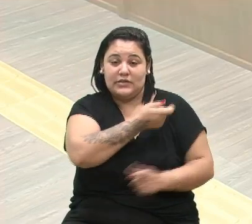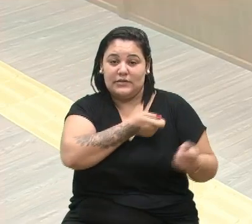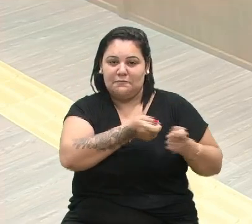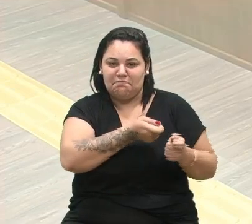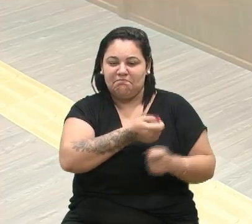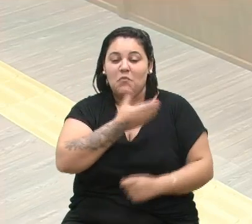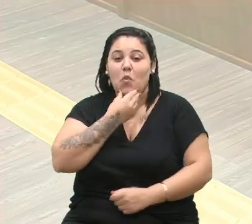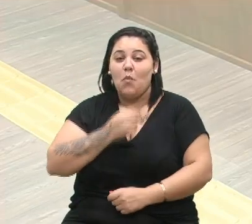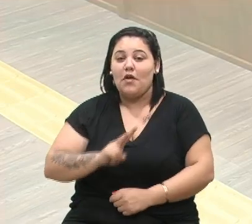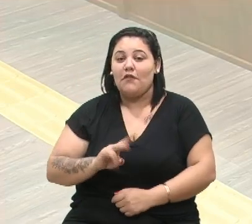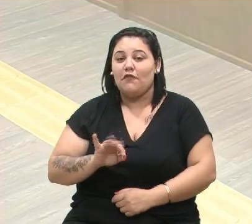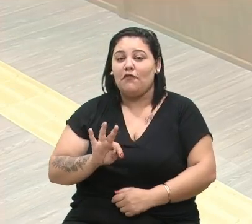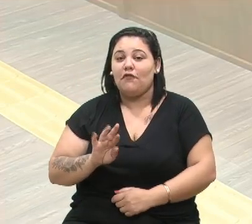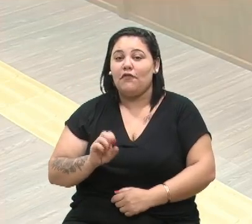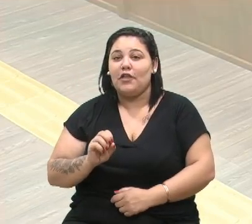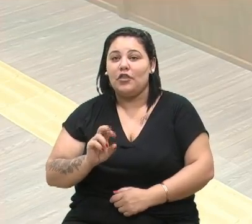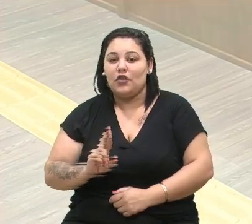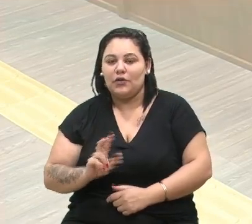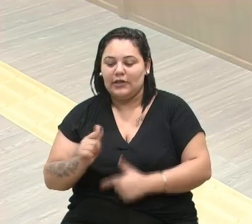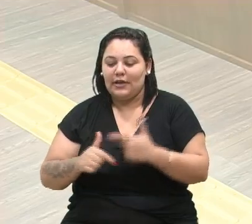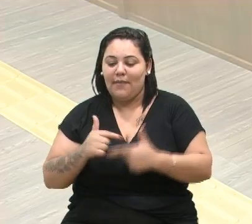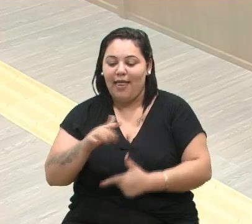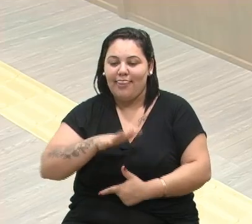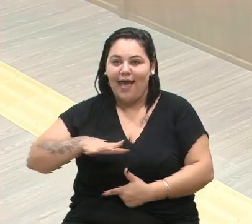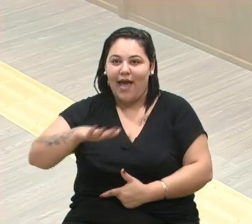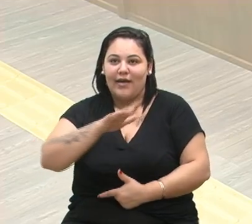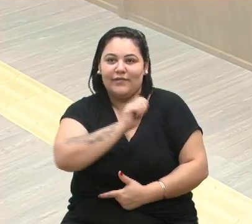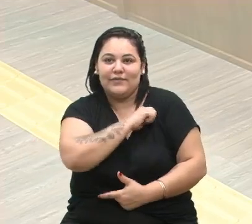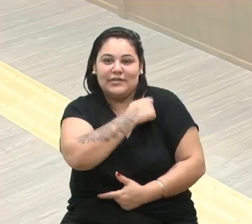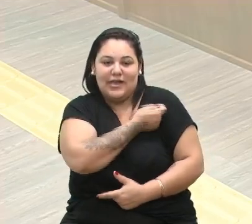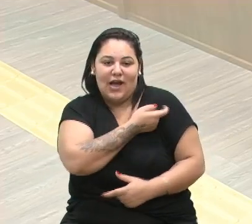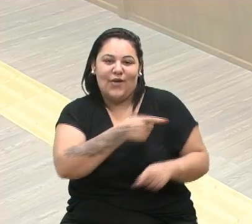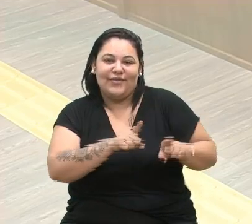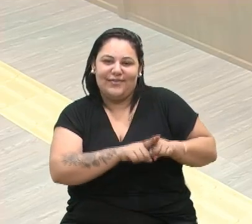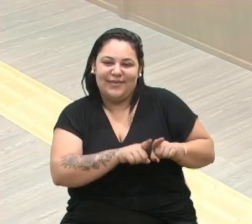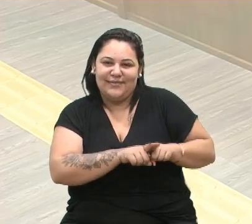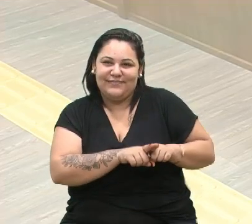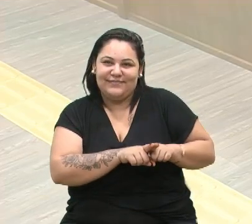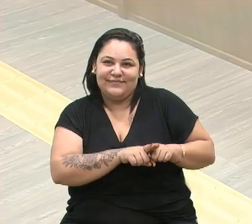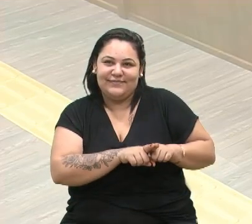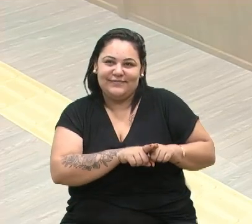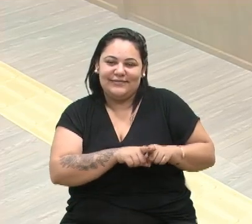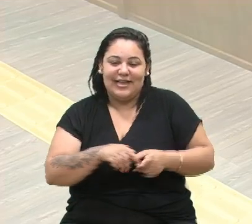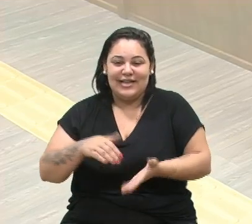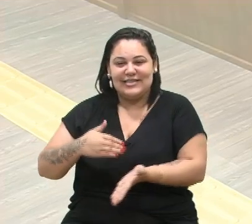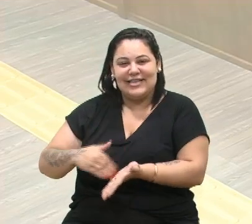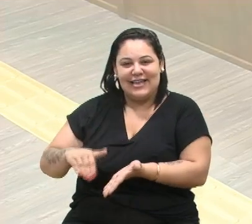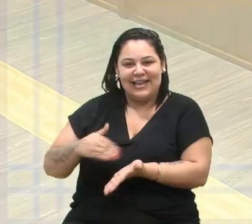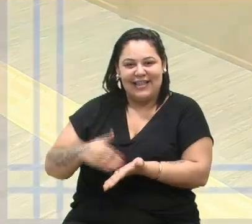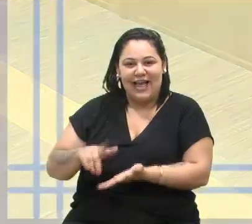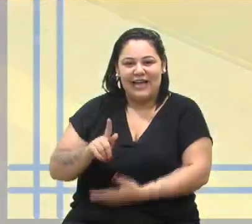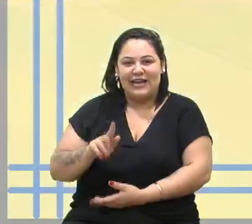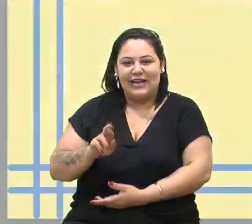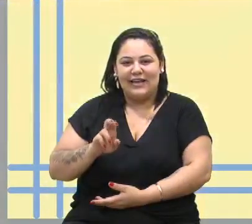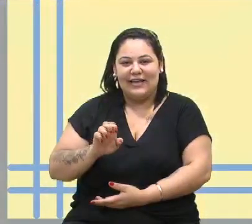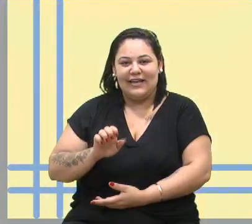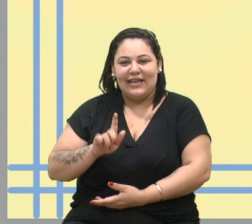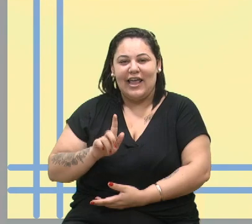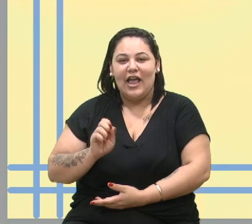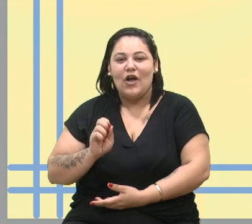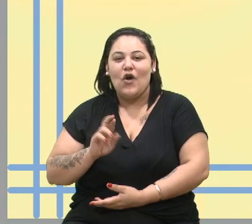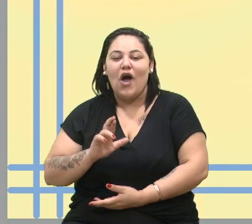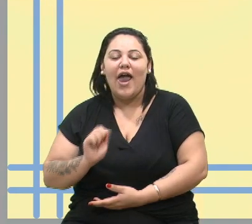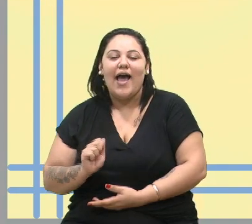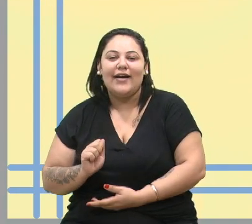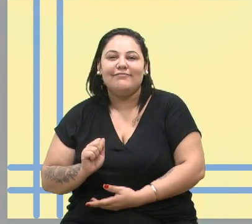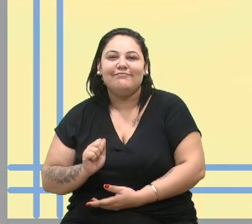que trabalha na área de fiscalização também, a secretária Grégora Fortuna de Paz. Esse é